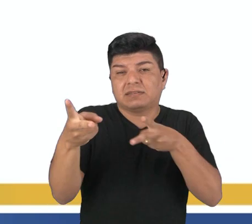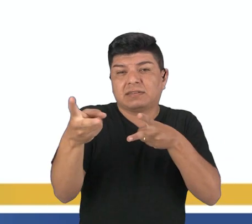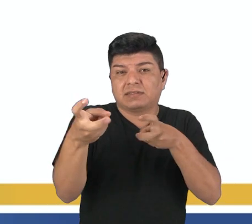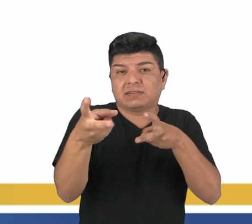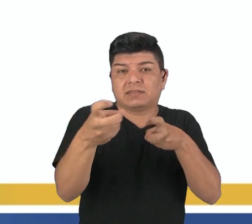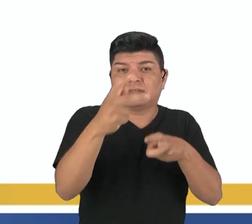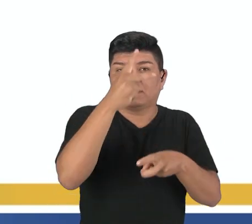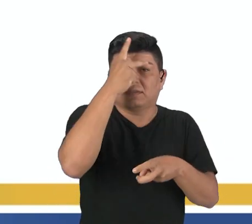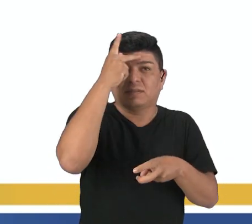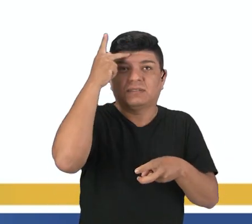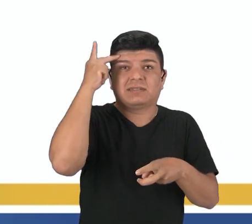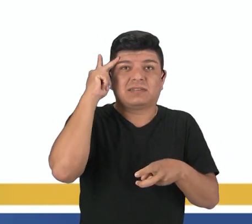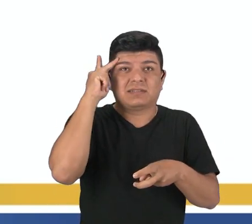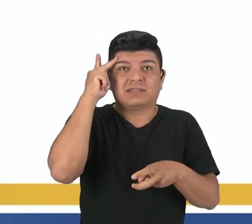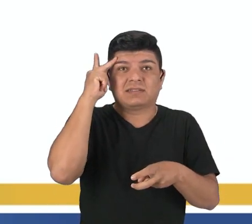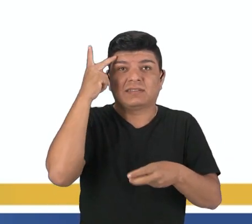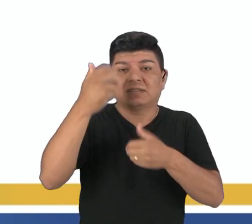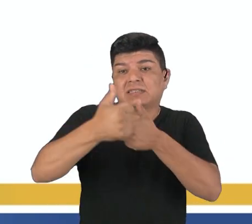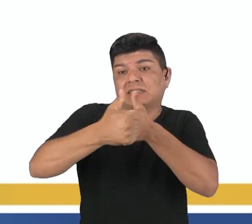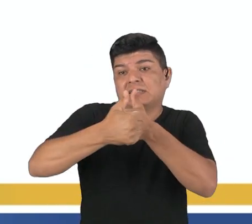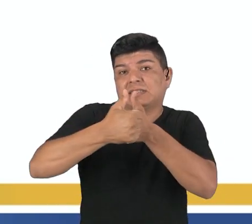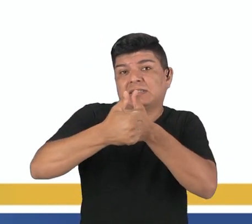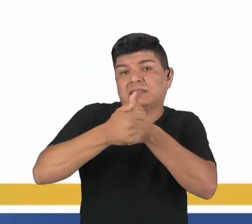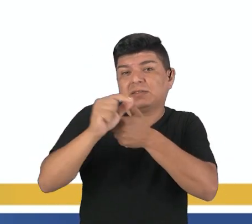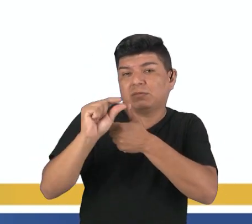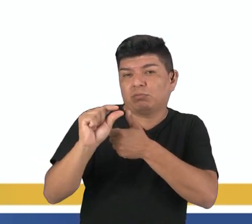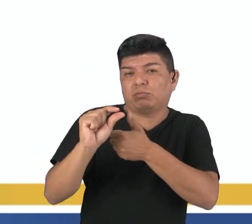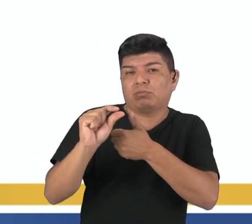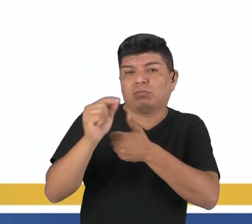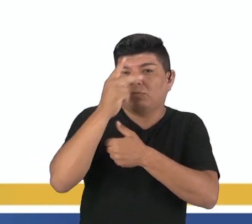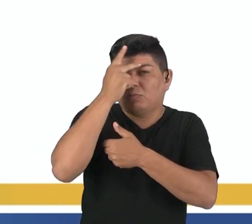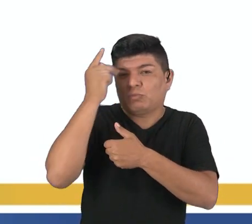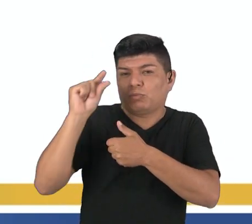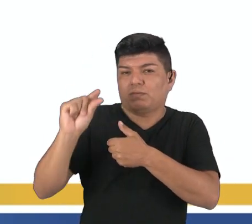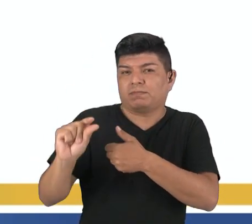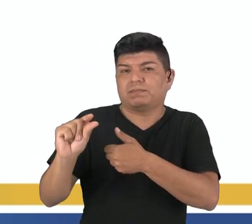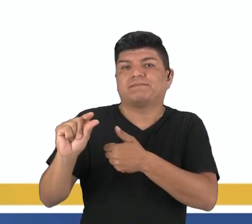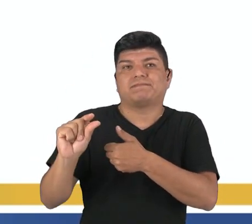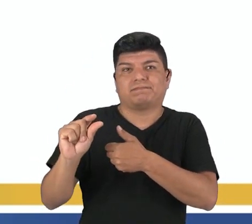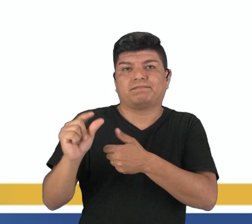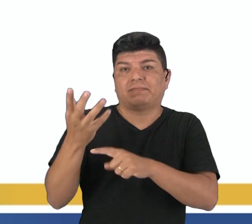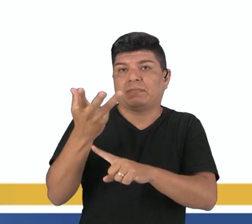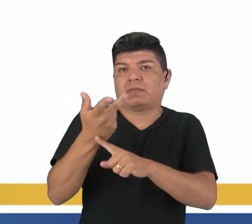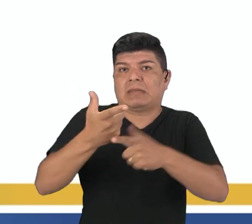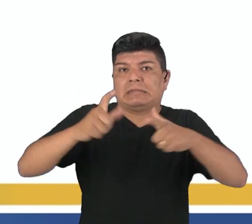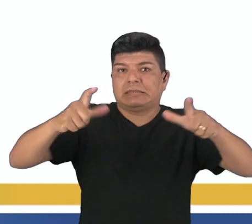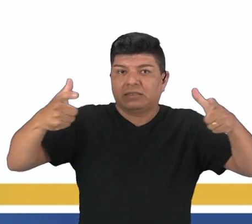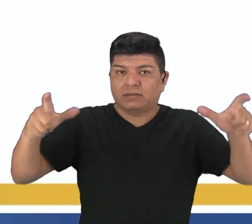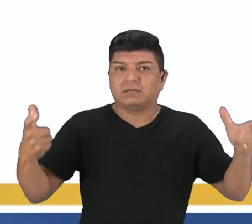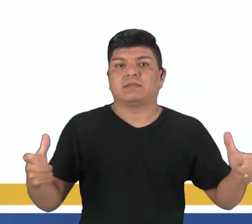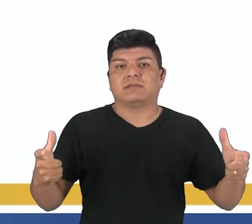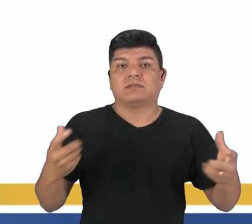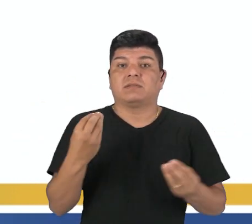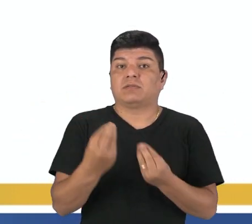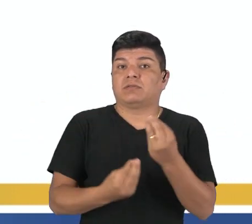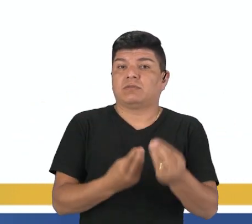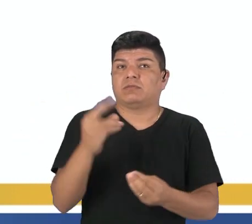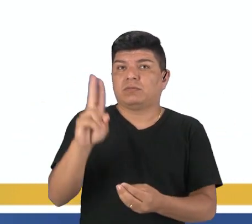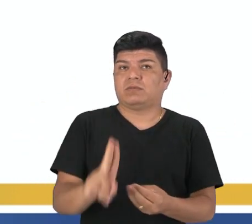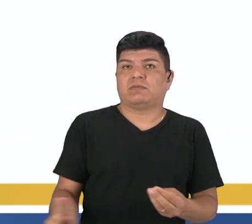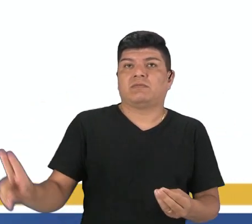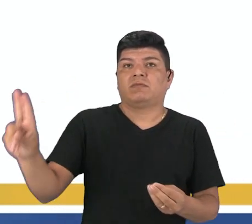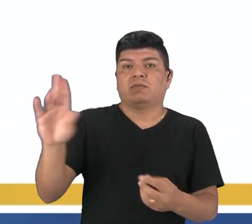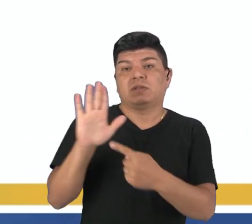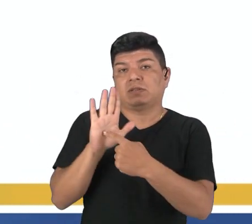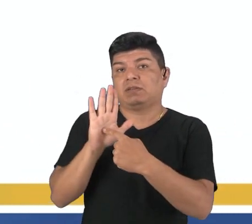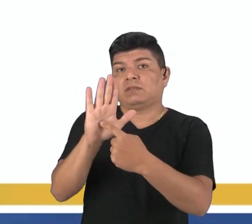pessoas, gente, o tamanho das pessoas e o tamanho da obra. Incrível, né? E conforme ele vai trabalhando na exposição,